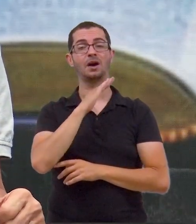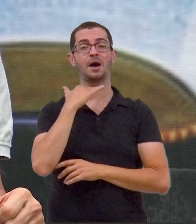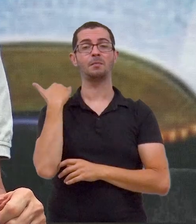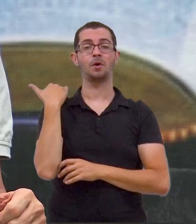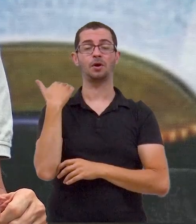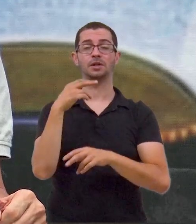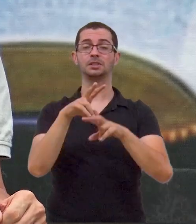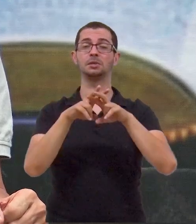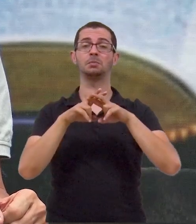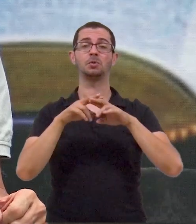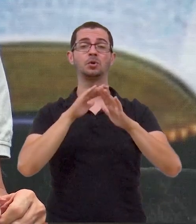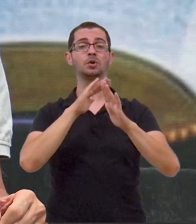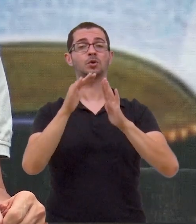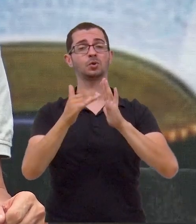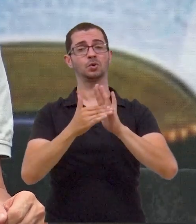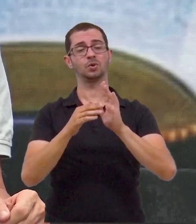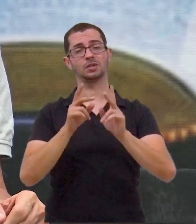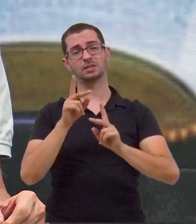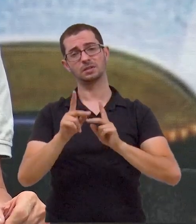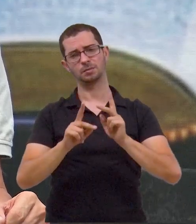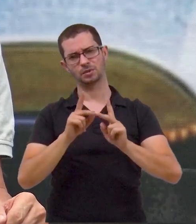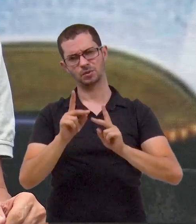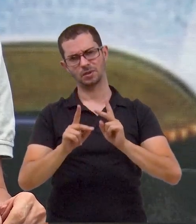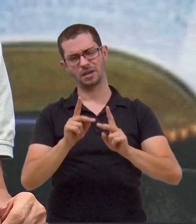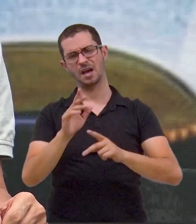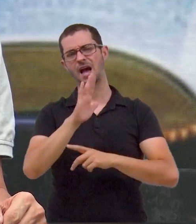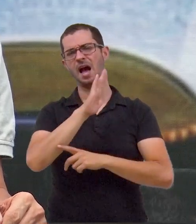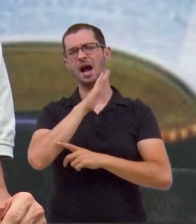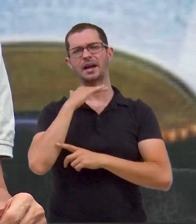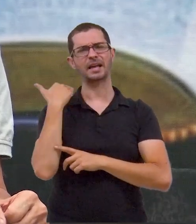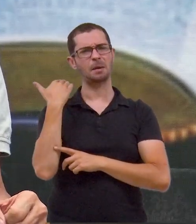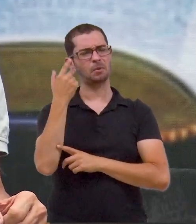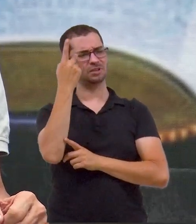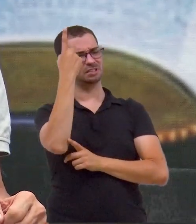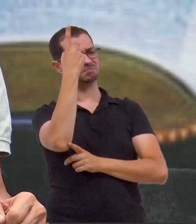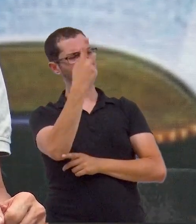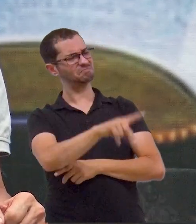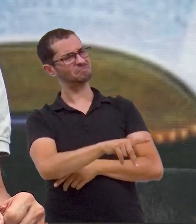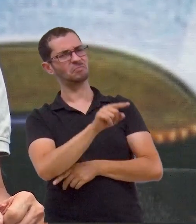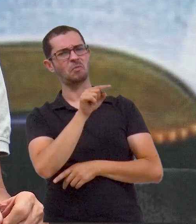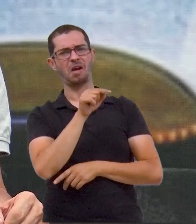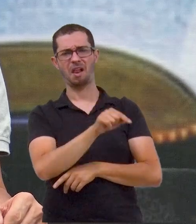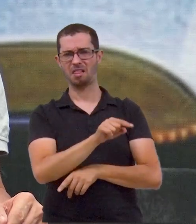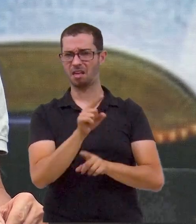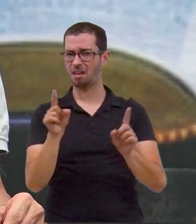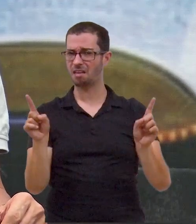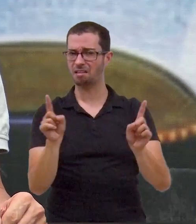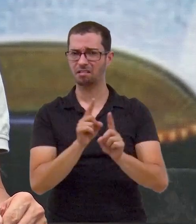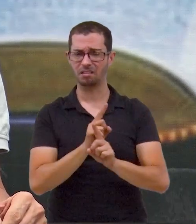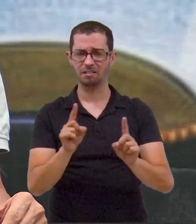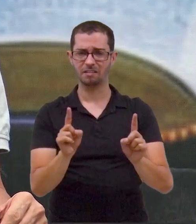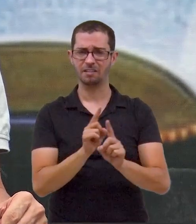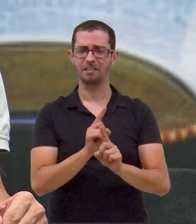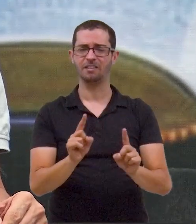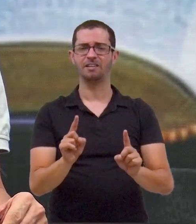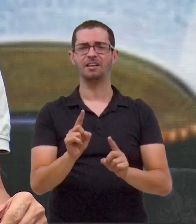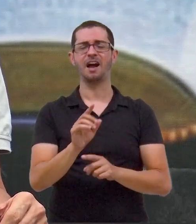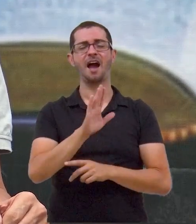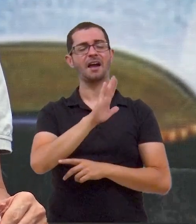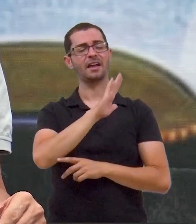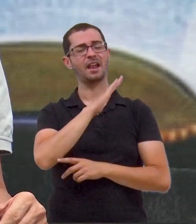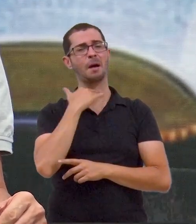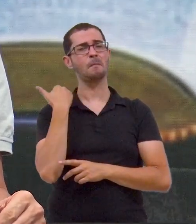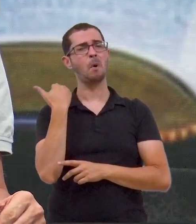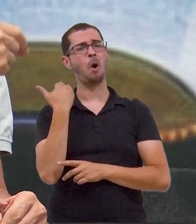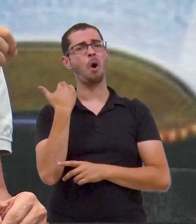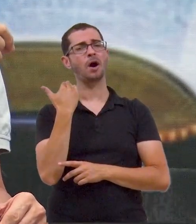por todos. Aquela morte não era dele. Aquela morte, pastor Eric,